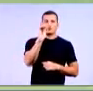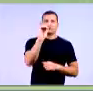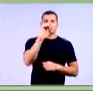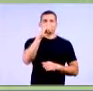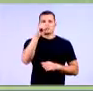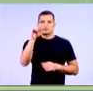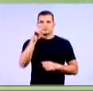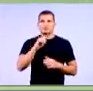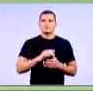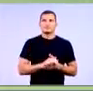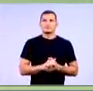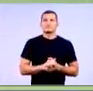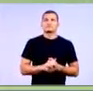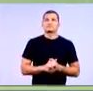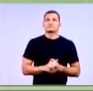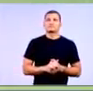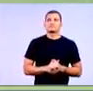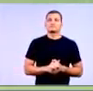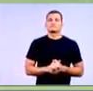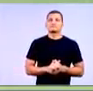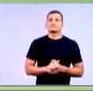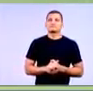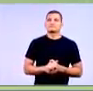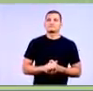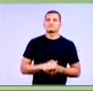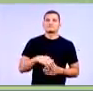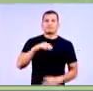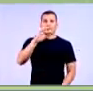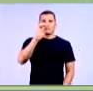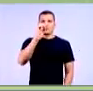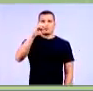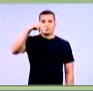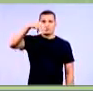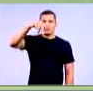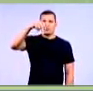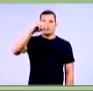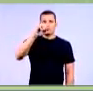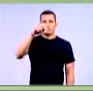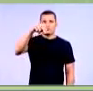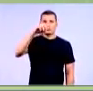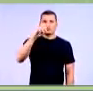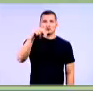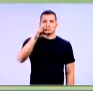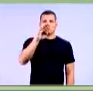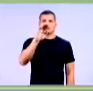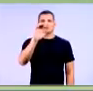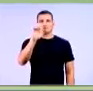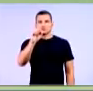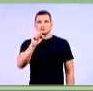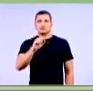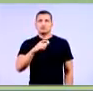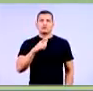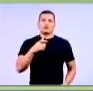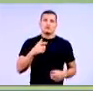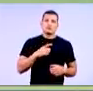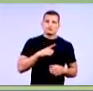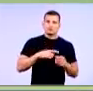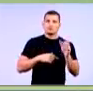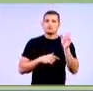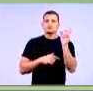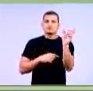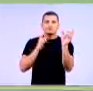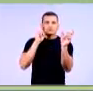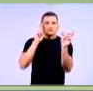Falando dos componentes, né, antes da gente detalhar um pouco mais aqui os componentes do caso de uso, a gente vai ter aqui o ator, que a gente viu ali